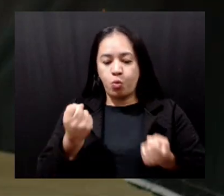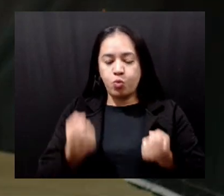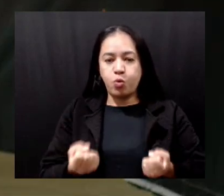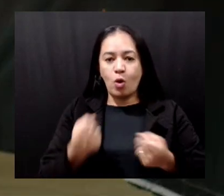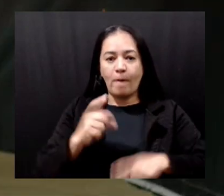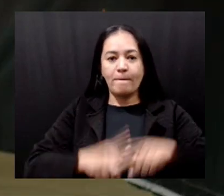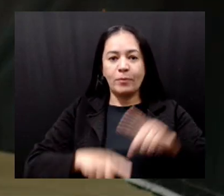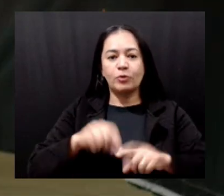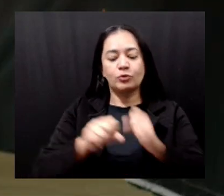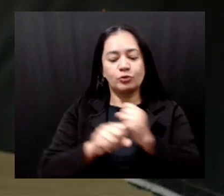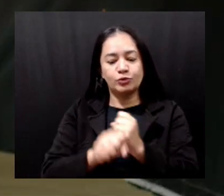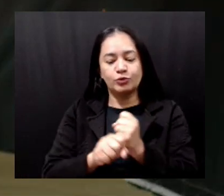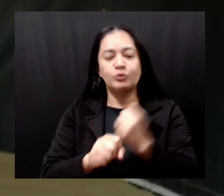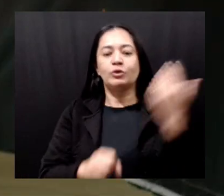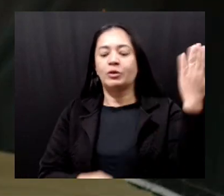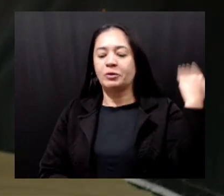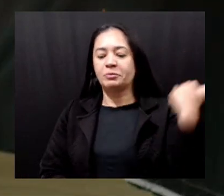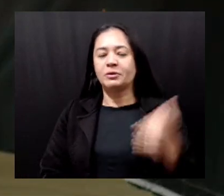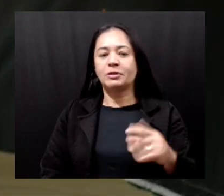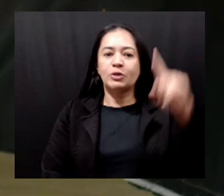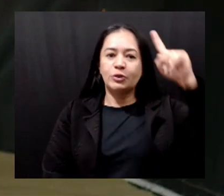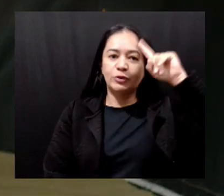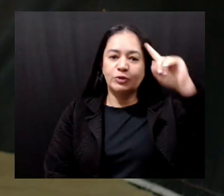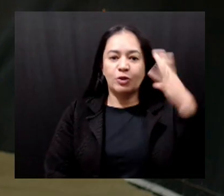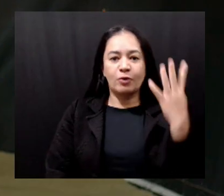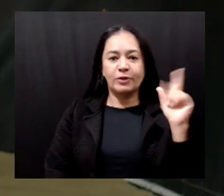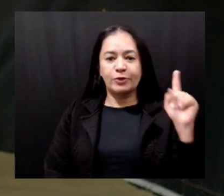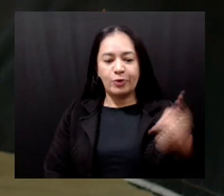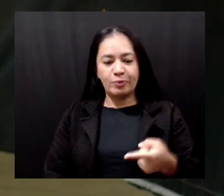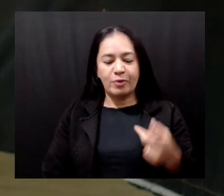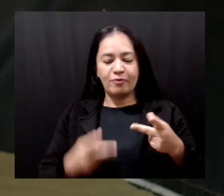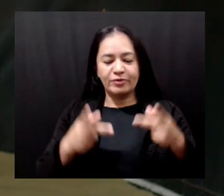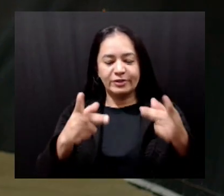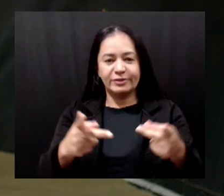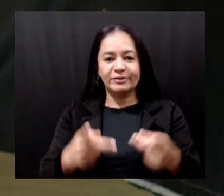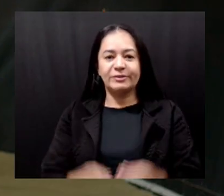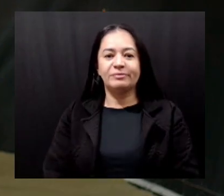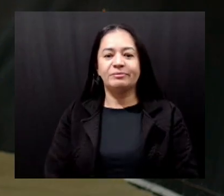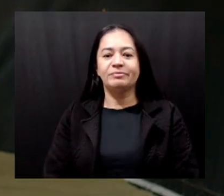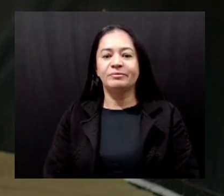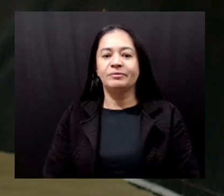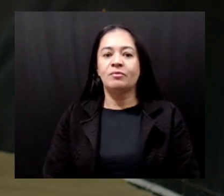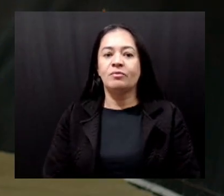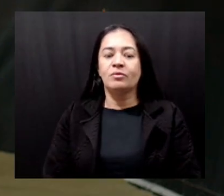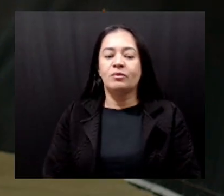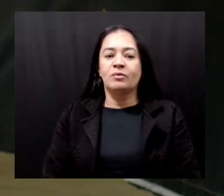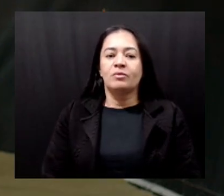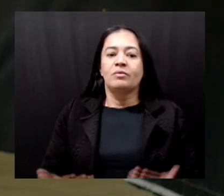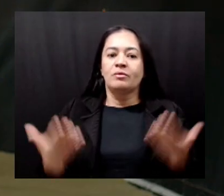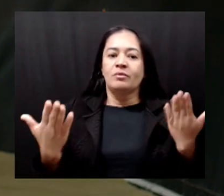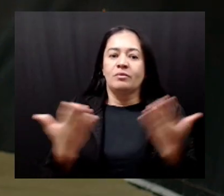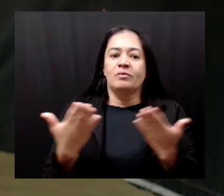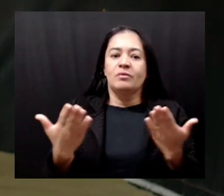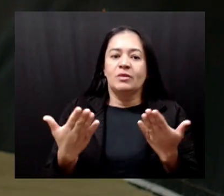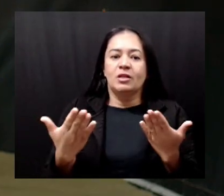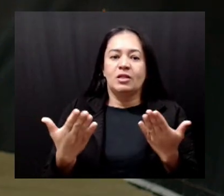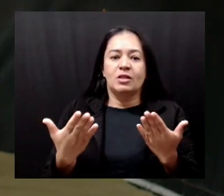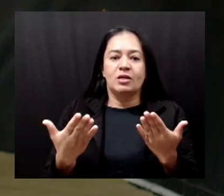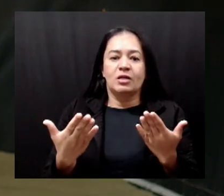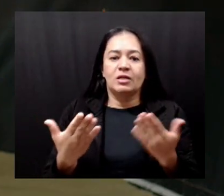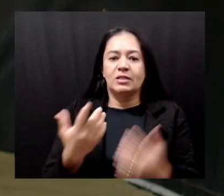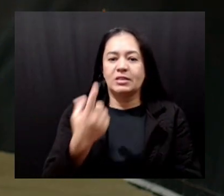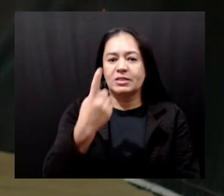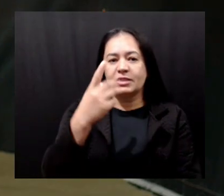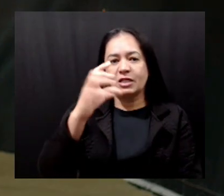recebe diariamente cerca de 4.500 visitantes. Atualmente, o entreposto conta com 195 módulos disponíveis